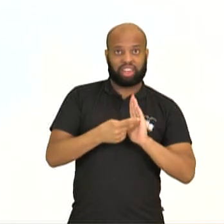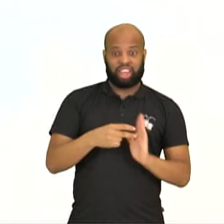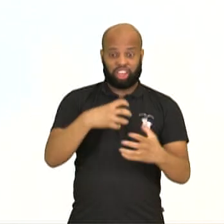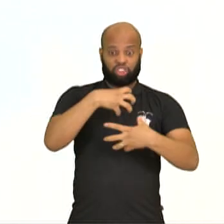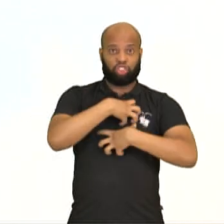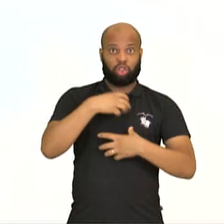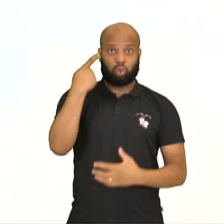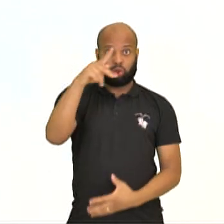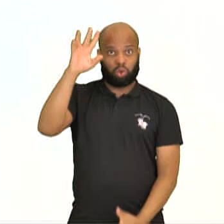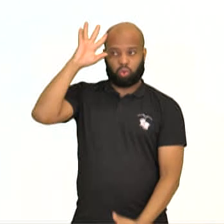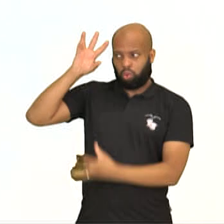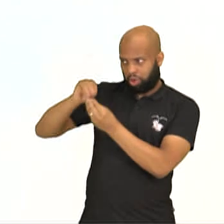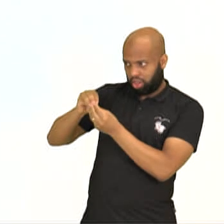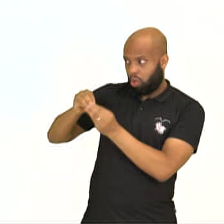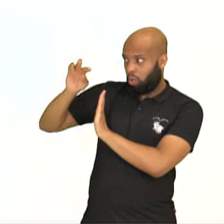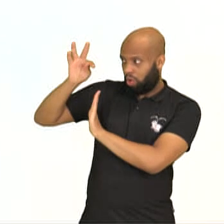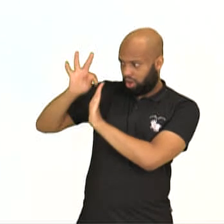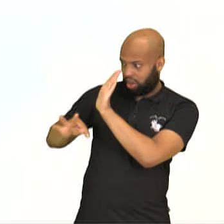resumido diz.